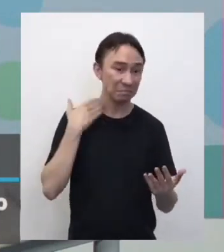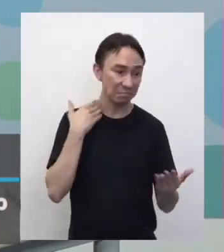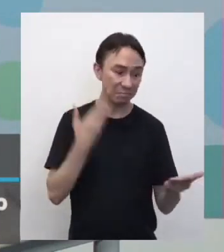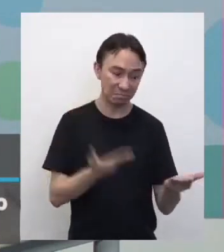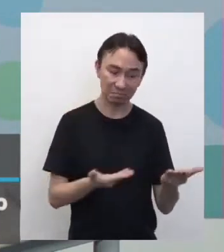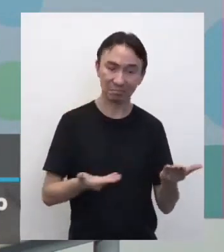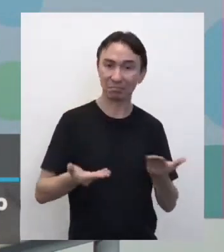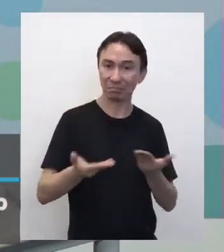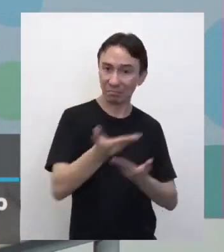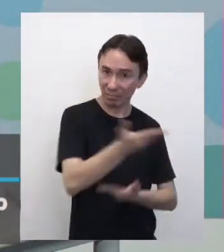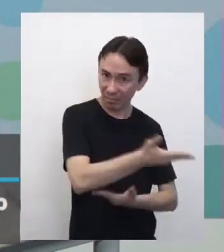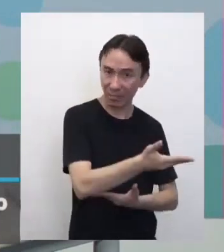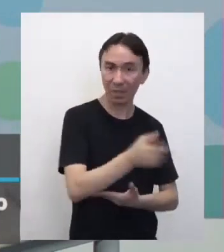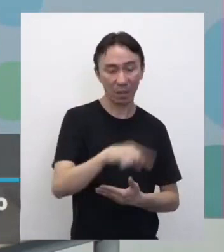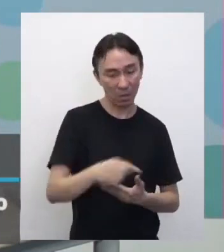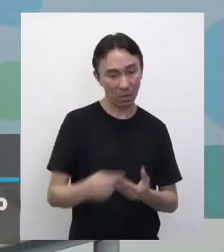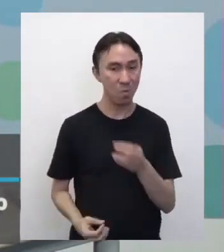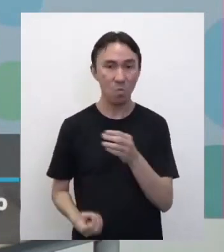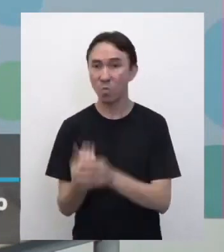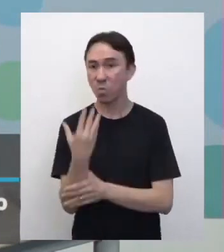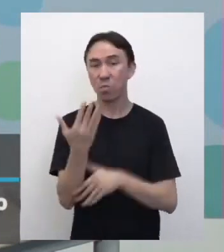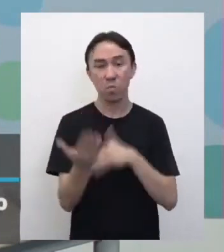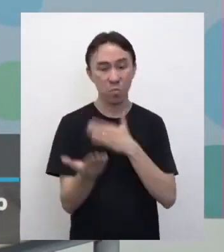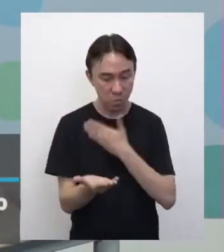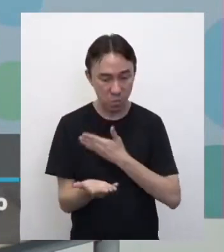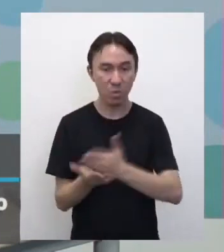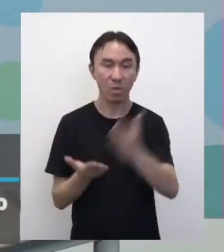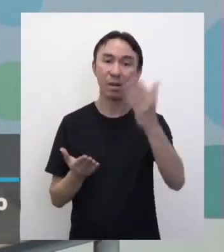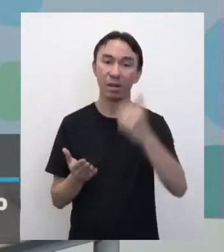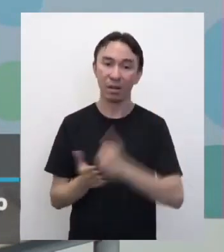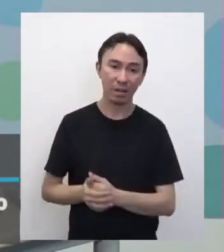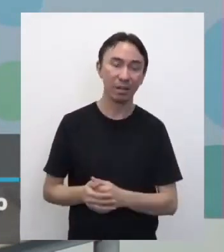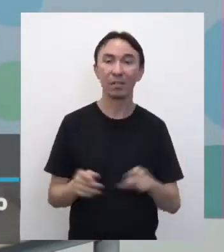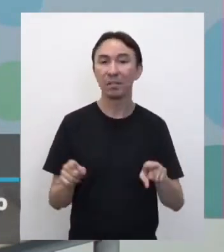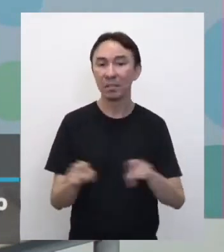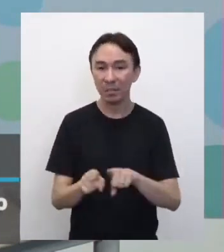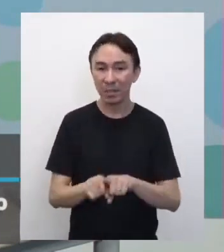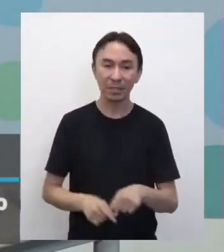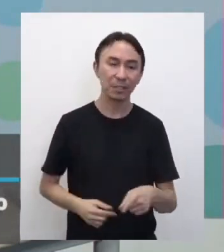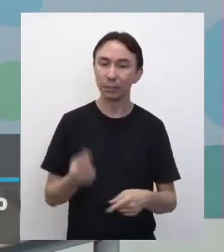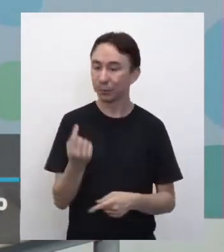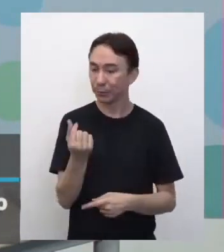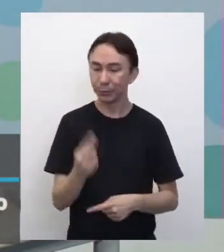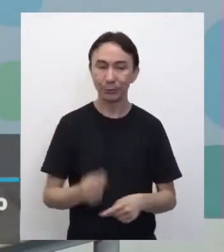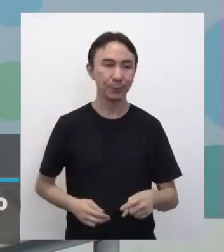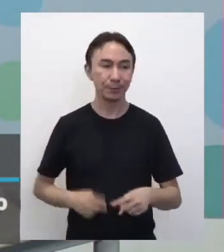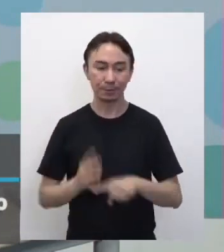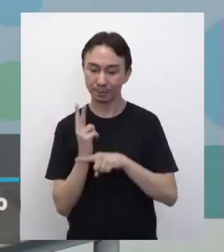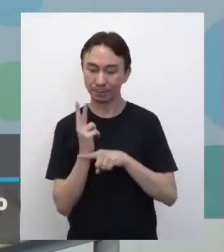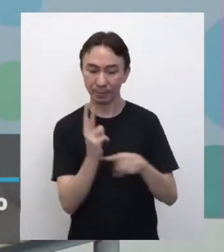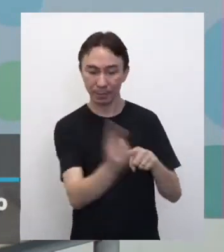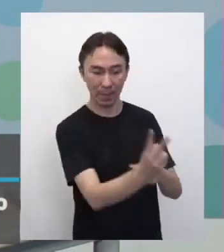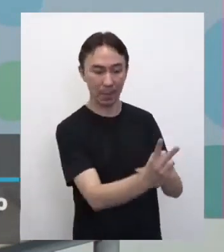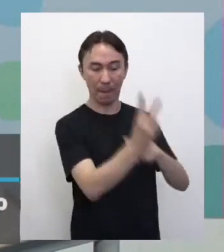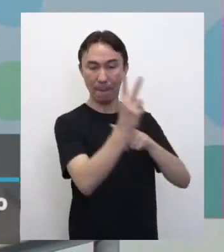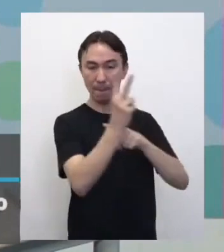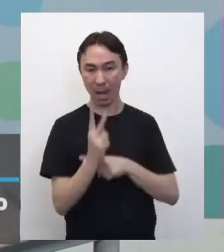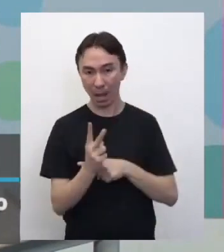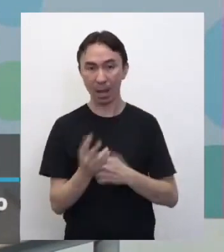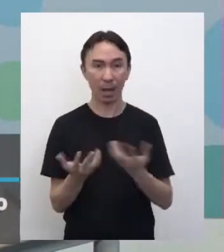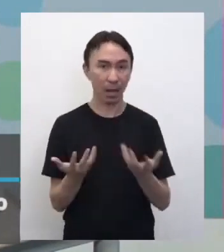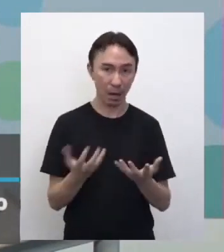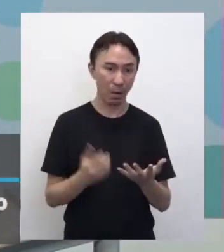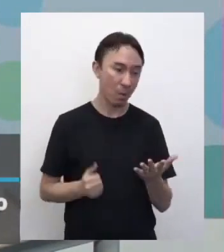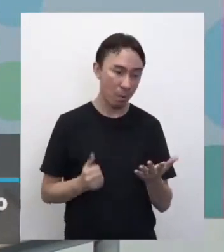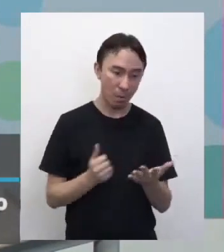surgir nesse momento. Assim também com a questão do empréstimo, né? De repente que eu quero comprar 4 moedas, eu só tenho